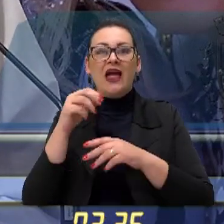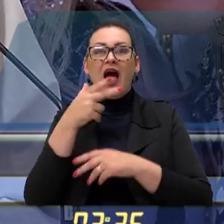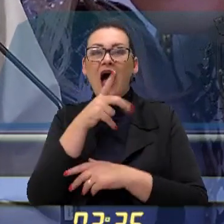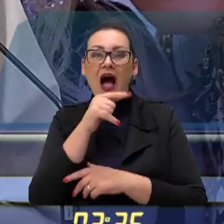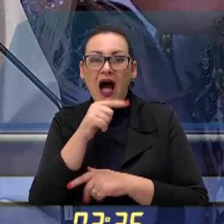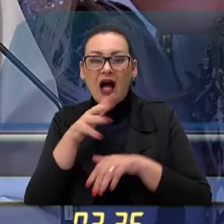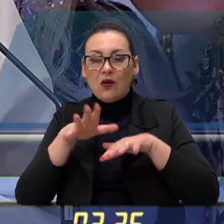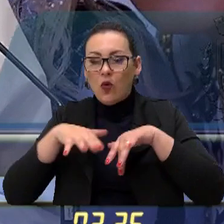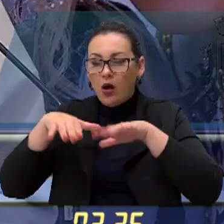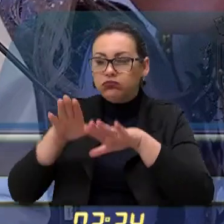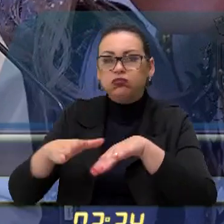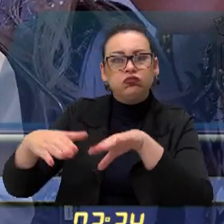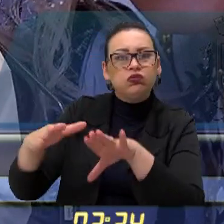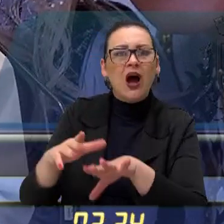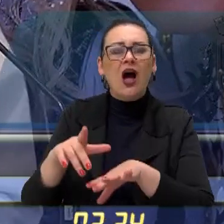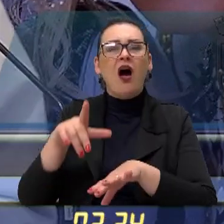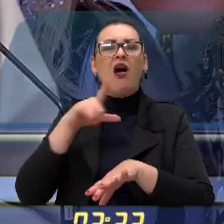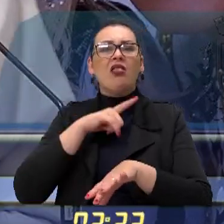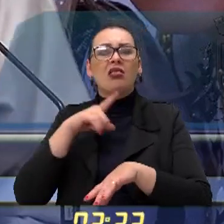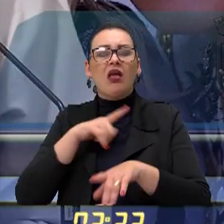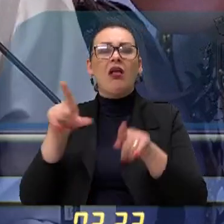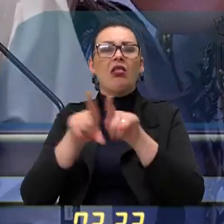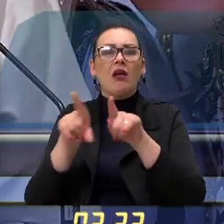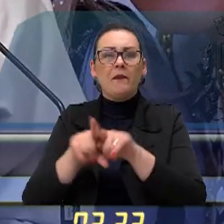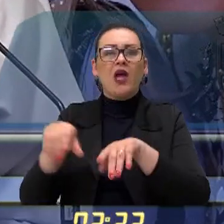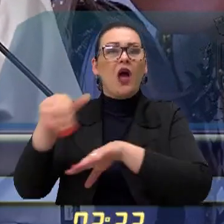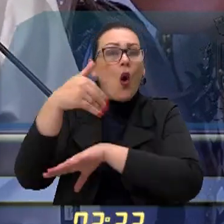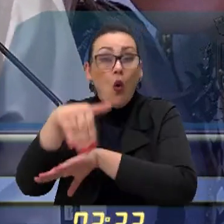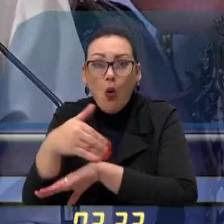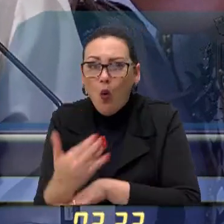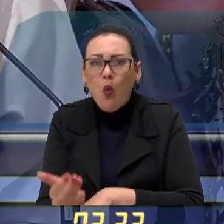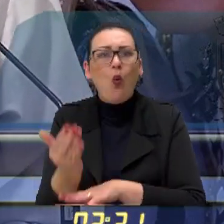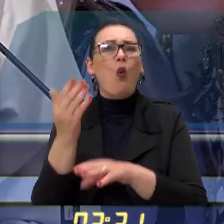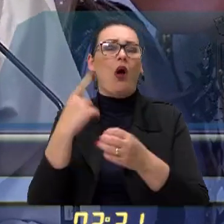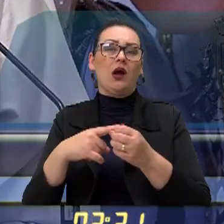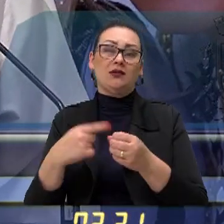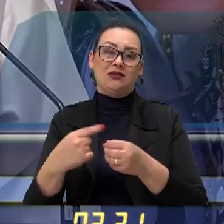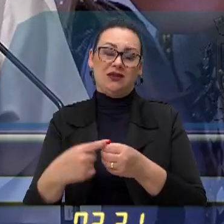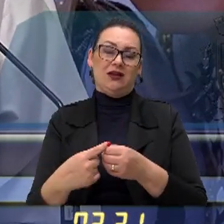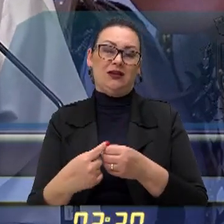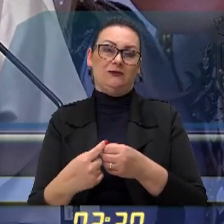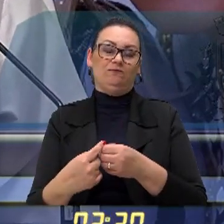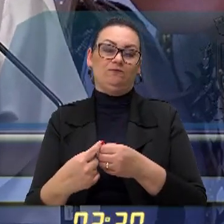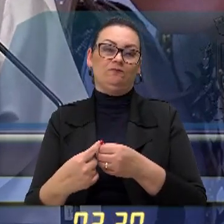de água, basta observarmos as ruas da nossa cidade.